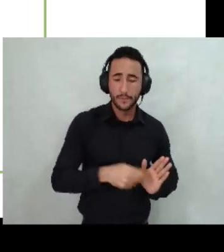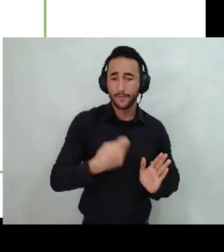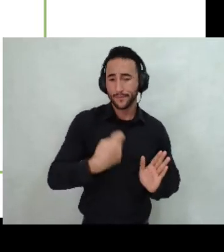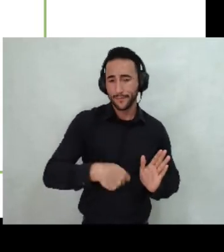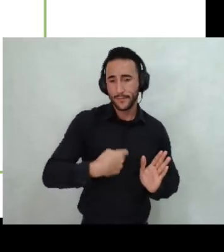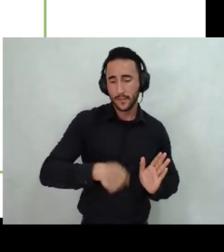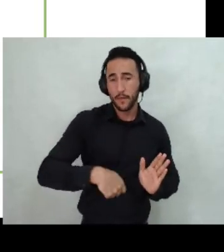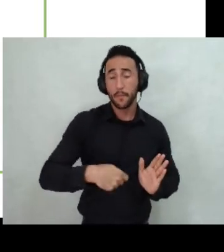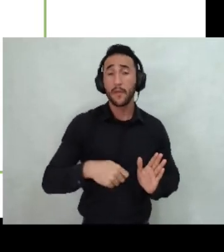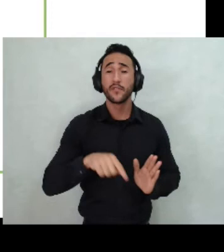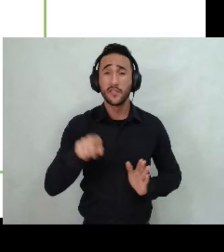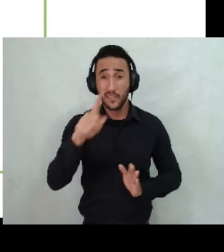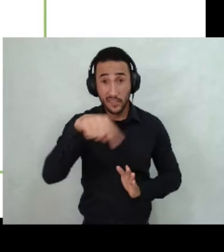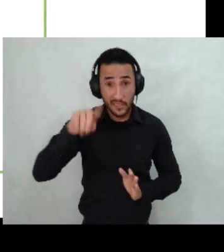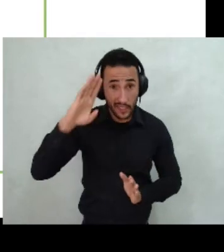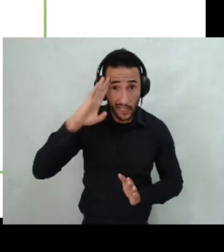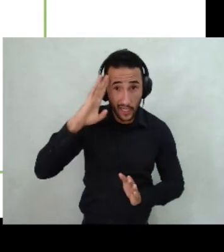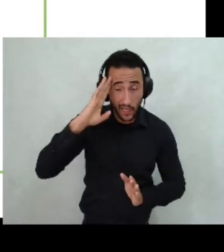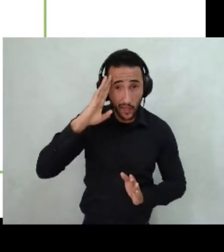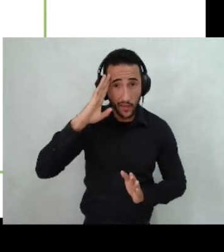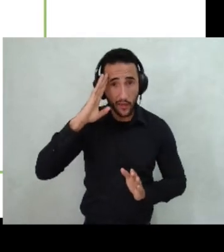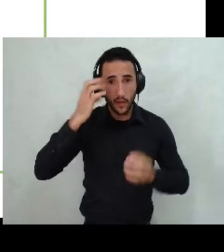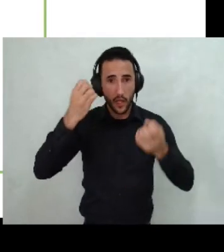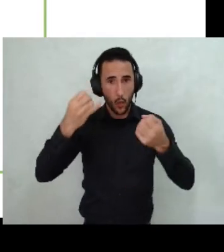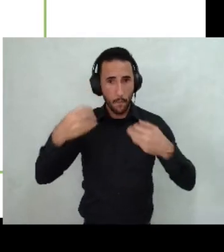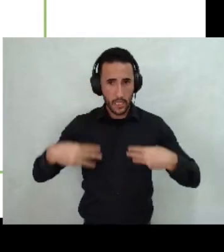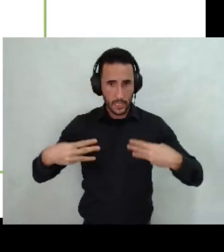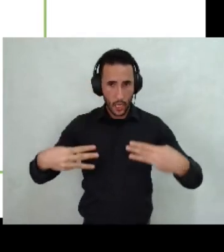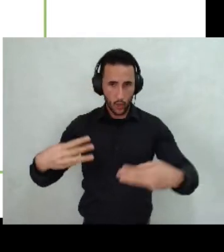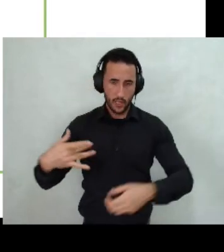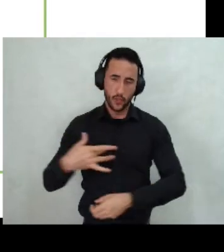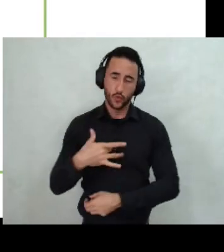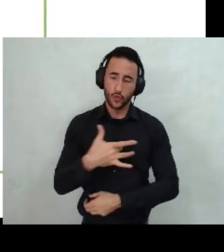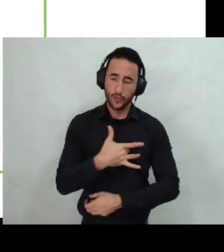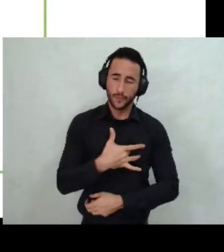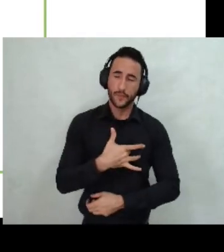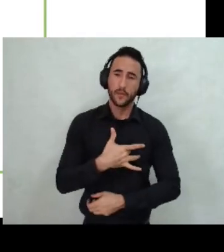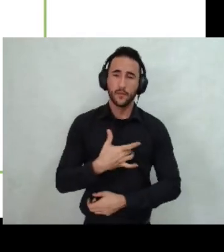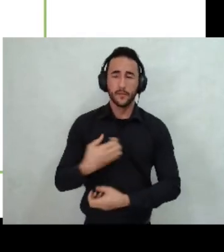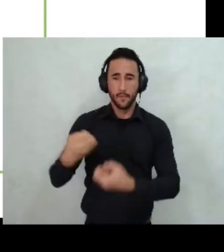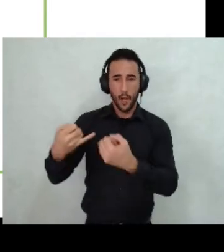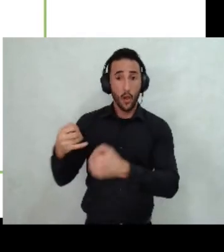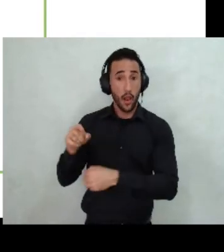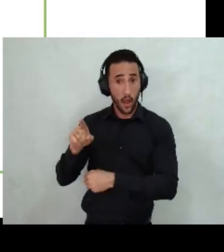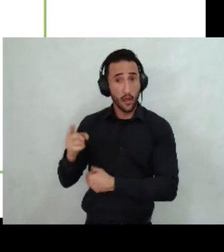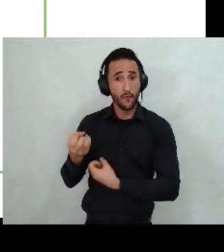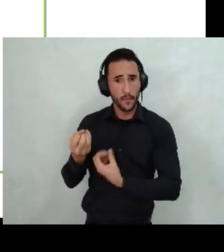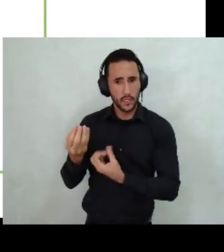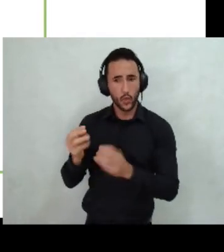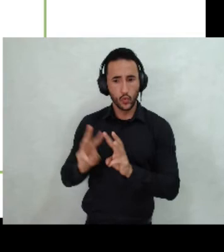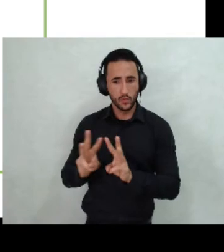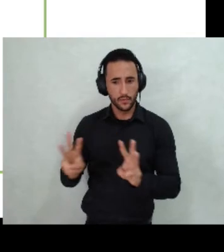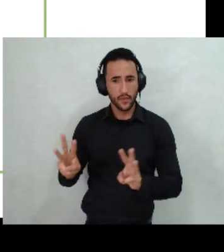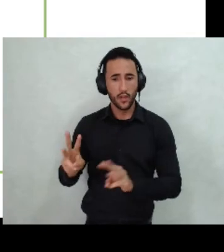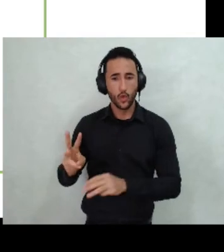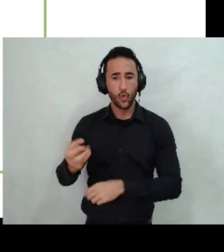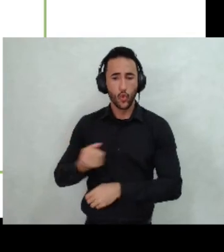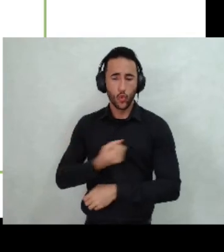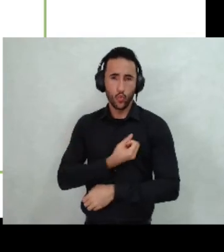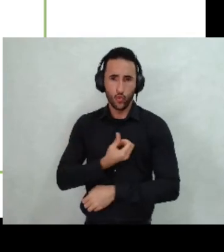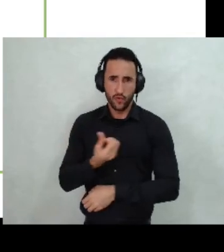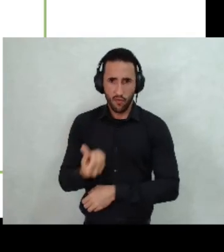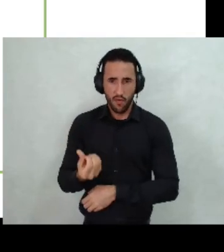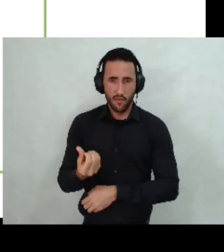dizer. Segundo o próprio Ministério da Saúde, né, está no boletim epidemiológico número 6, a capacidade de